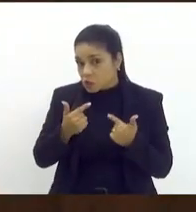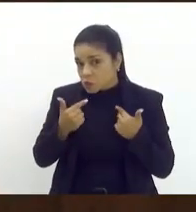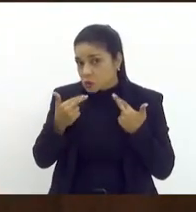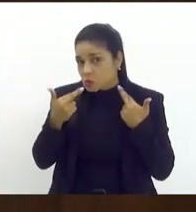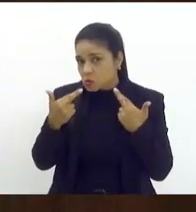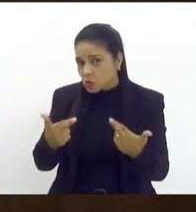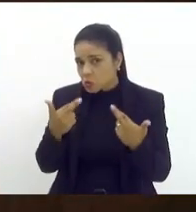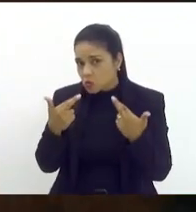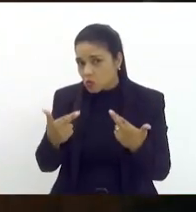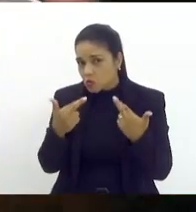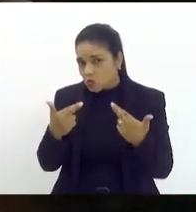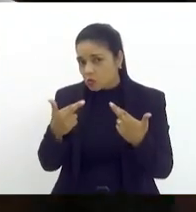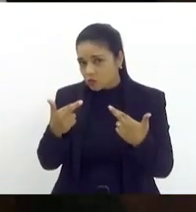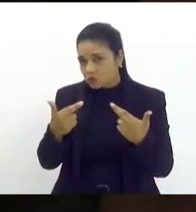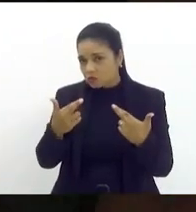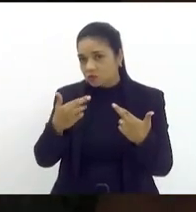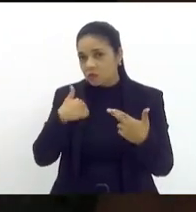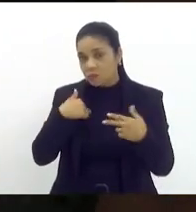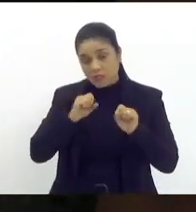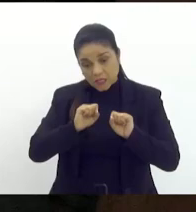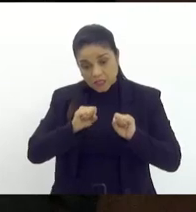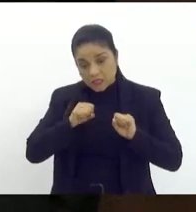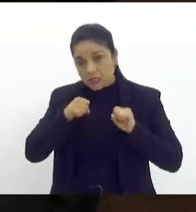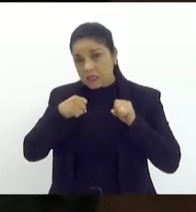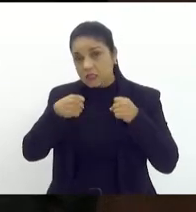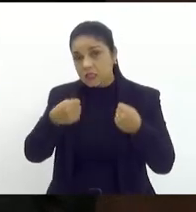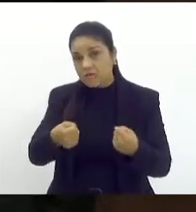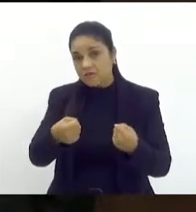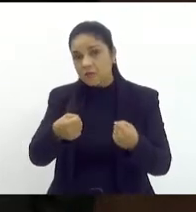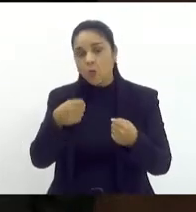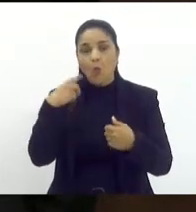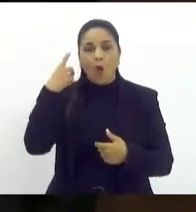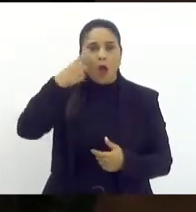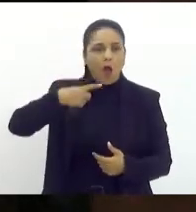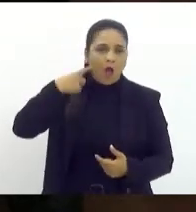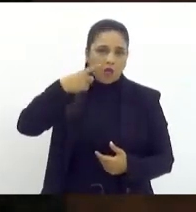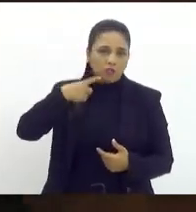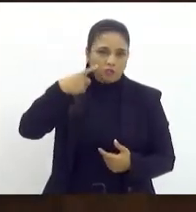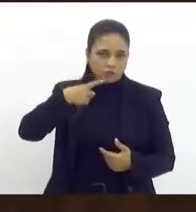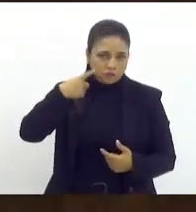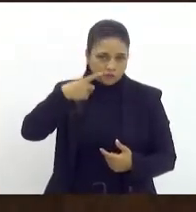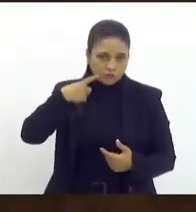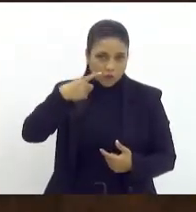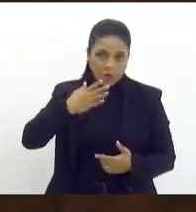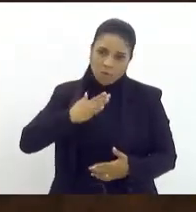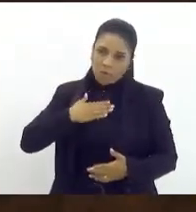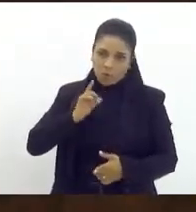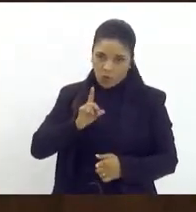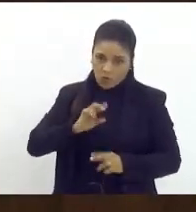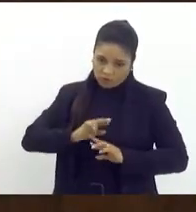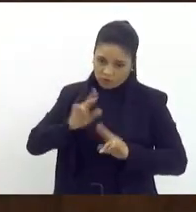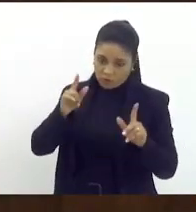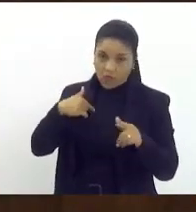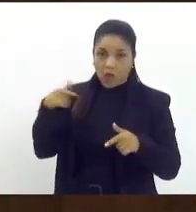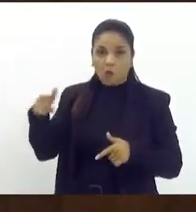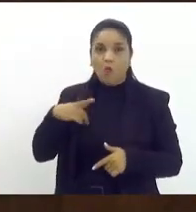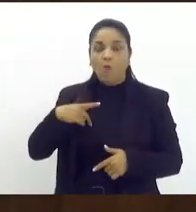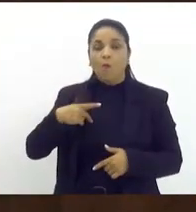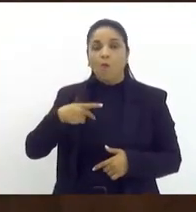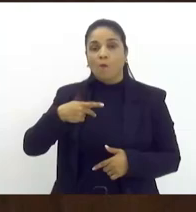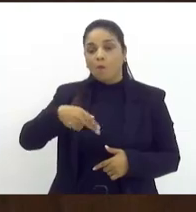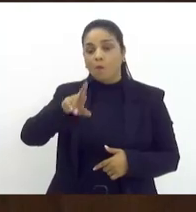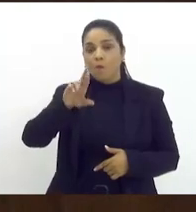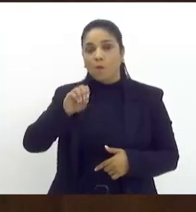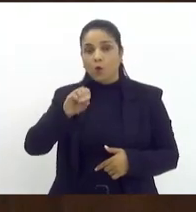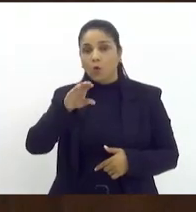é que me defendeu um advogado que não é meu mas que era o procurador que eu não assinava nada